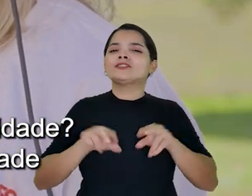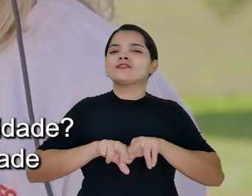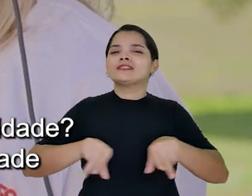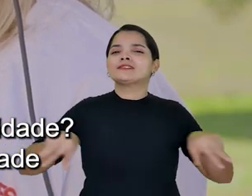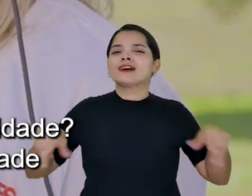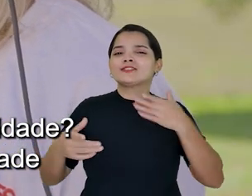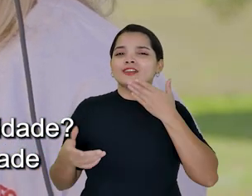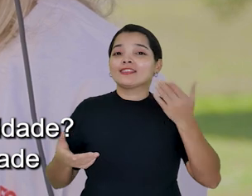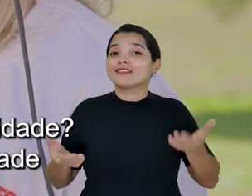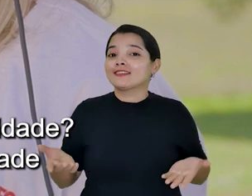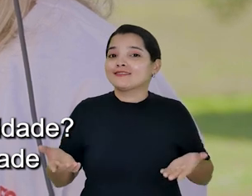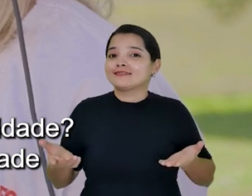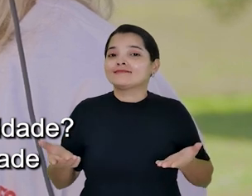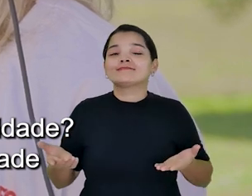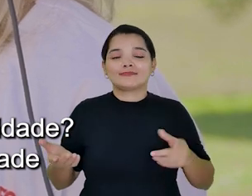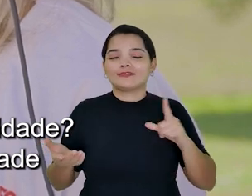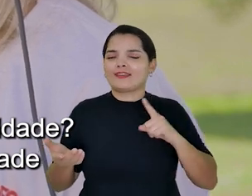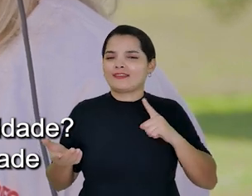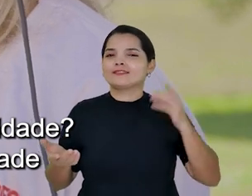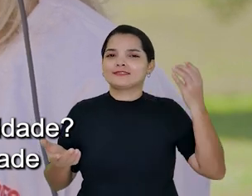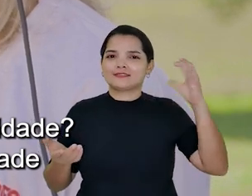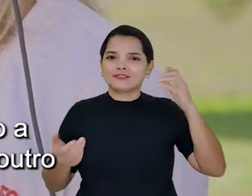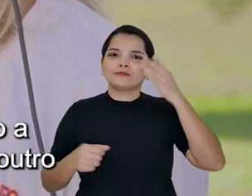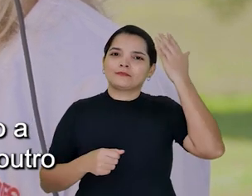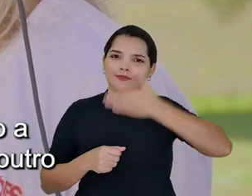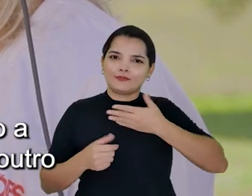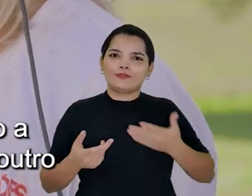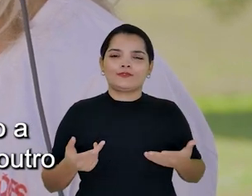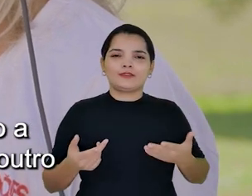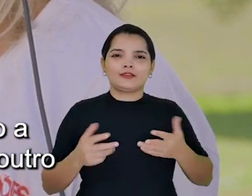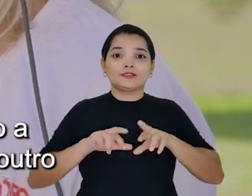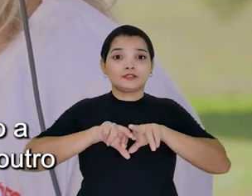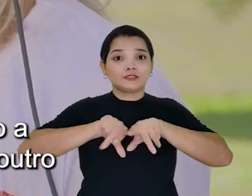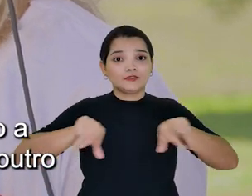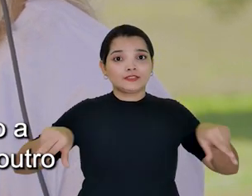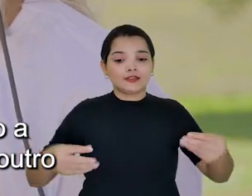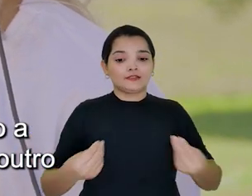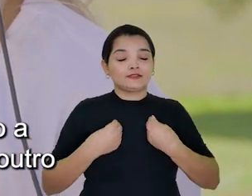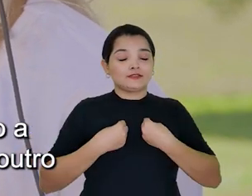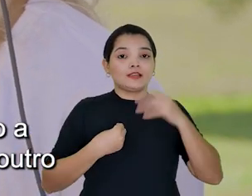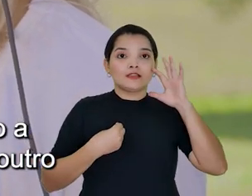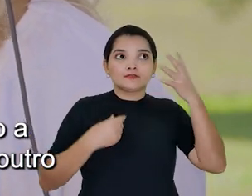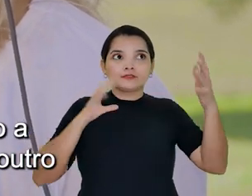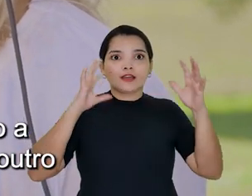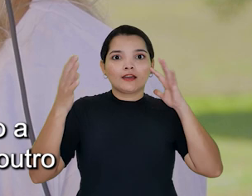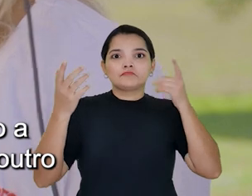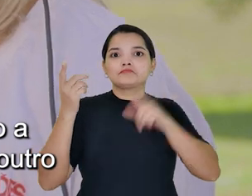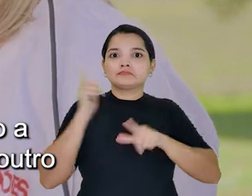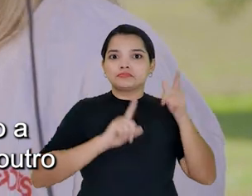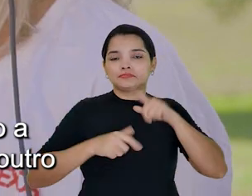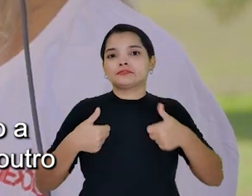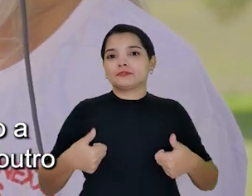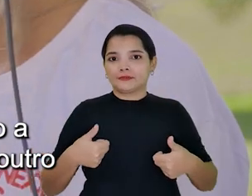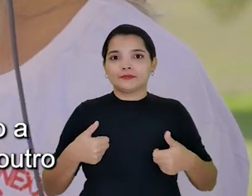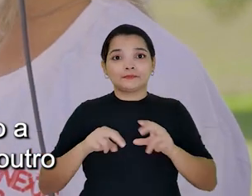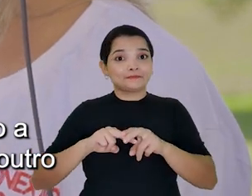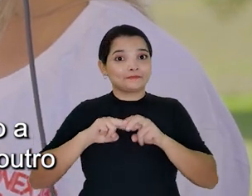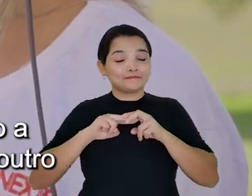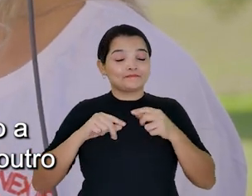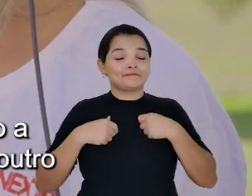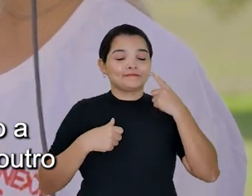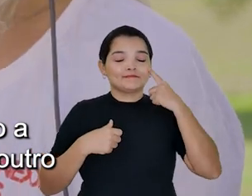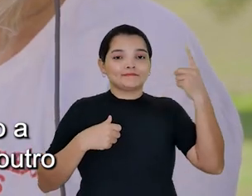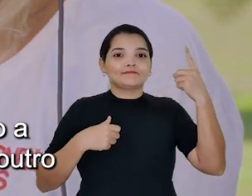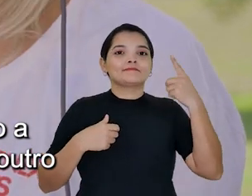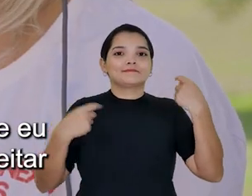cientificamente que a diversidade ela ela contribui para o resultado não é isso então a gente precisa lembrar